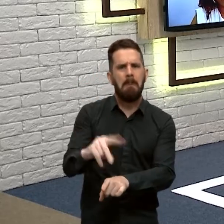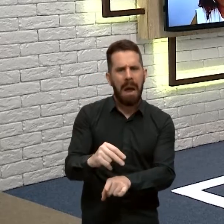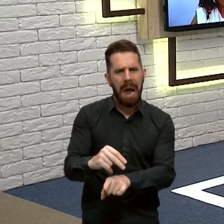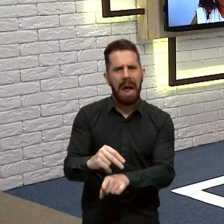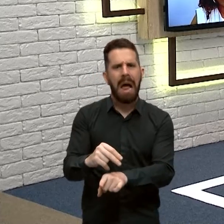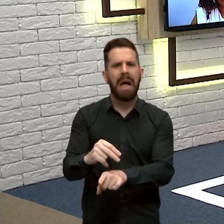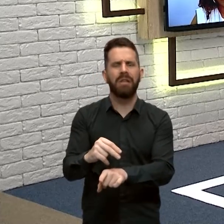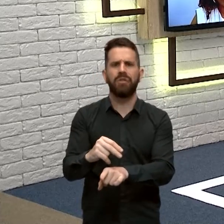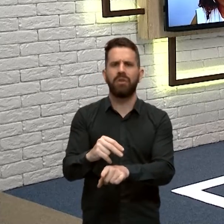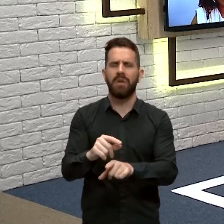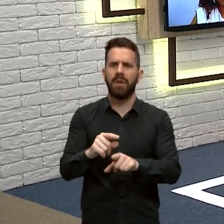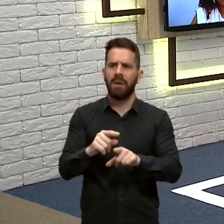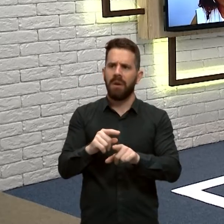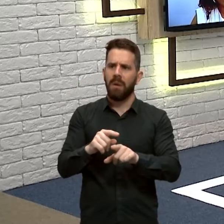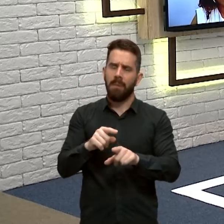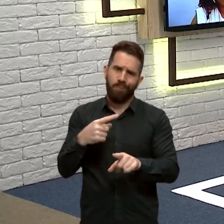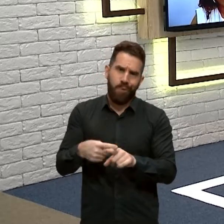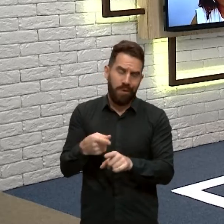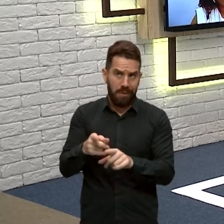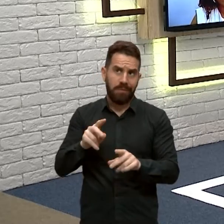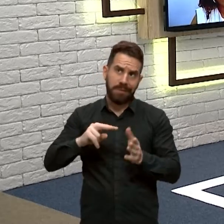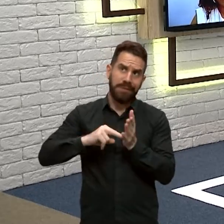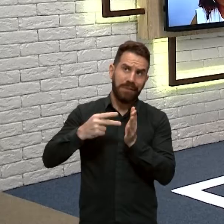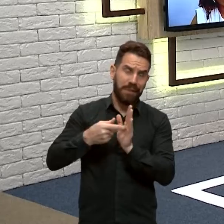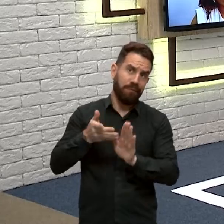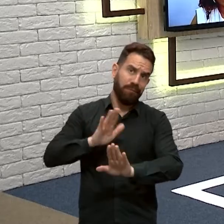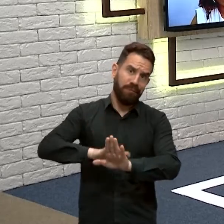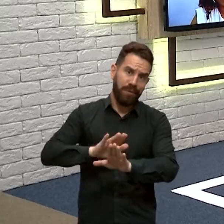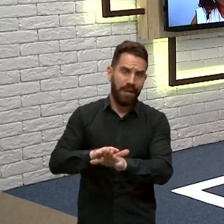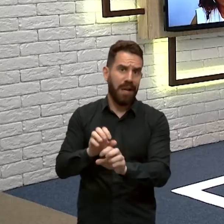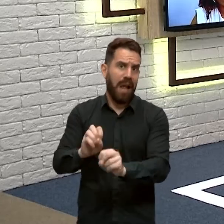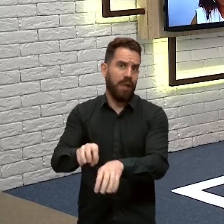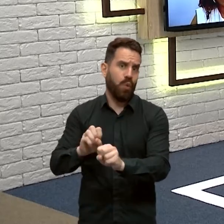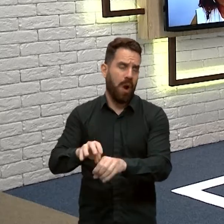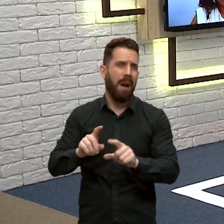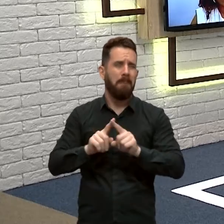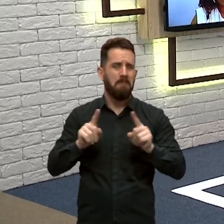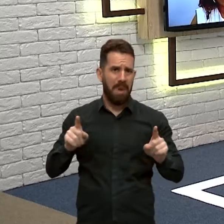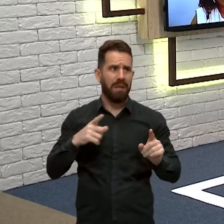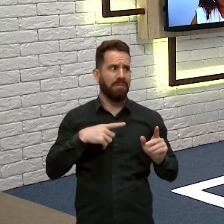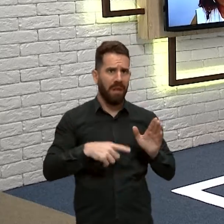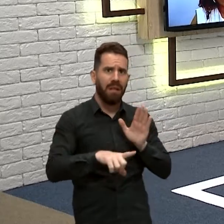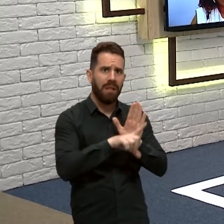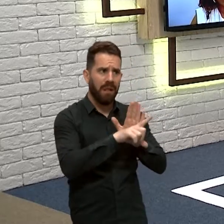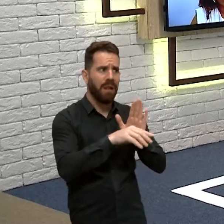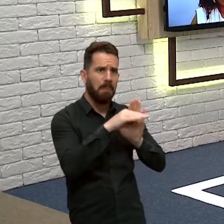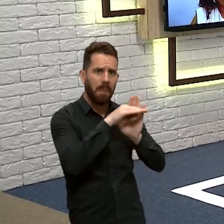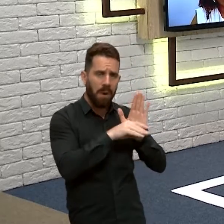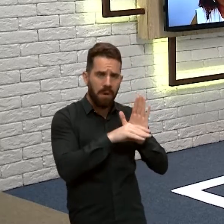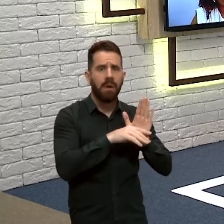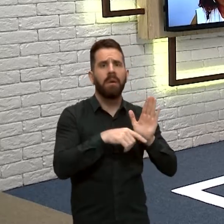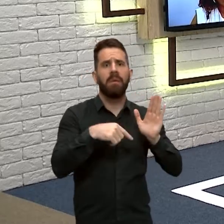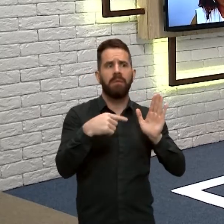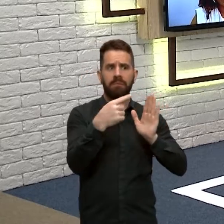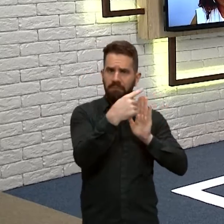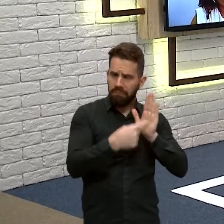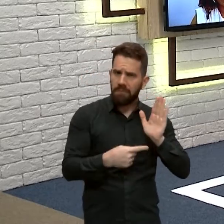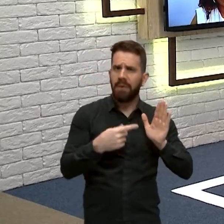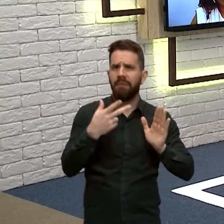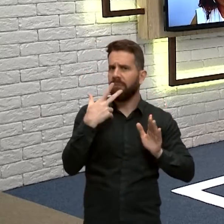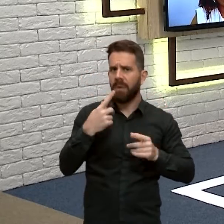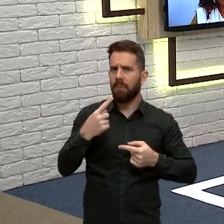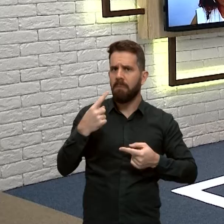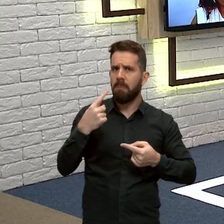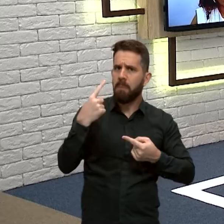mas hoje há uma legislação específica que prevê, né, que o animal tem que ser bem cuidado, que proíbe maus tratos. Explica um pouquinho